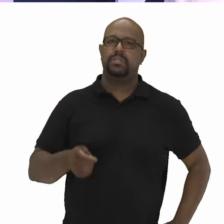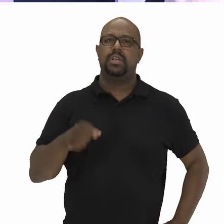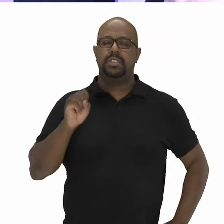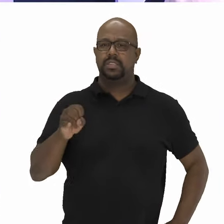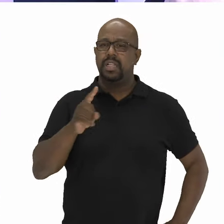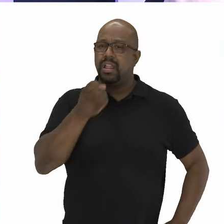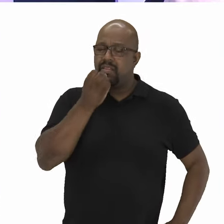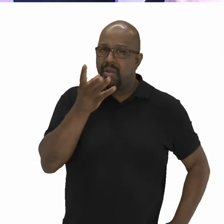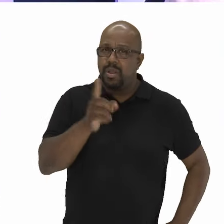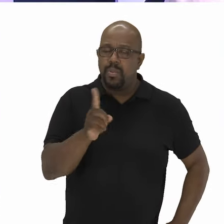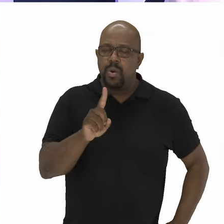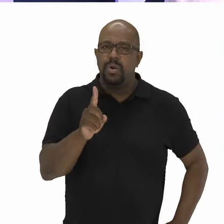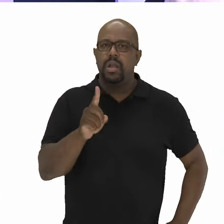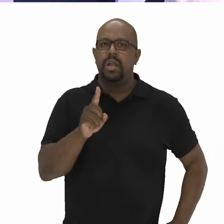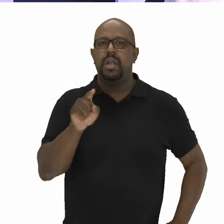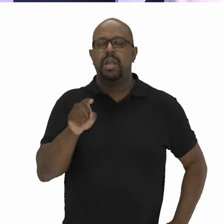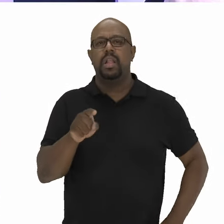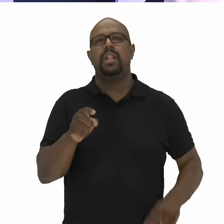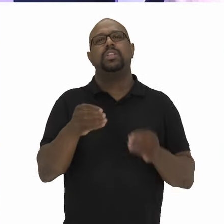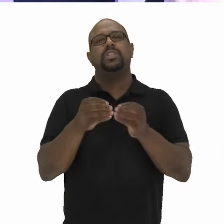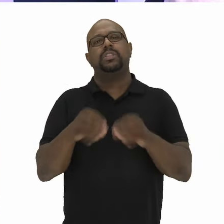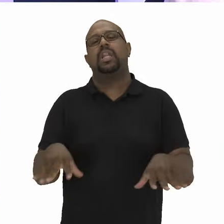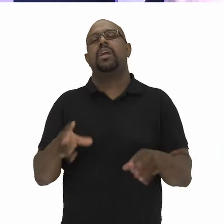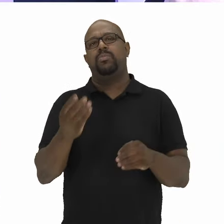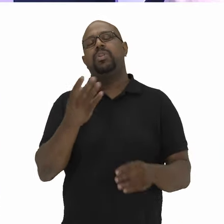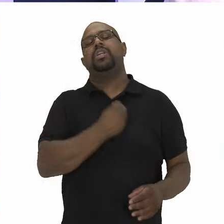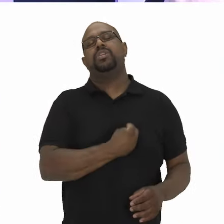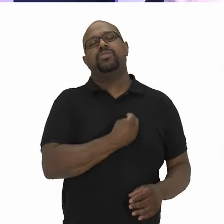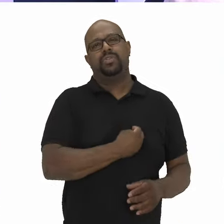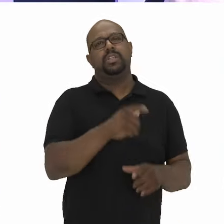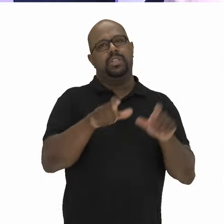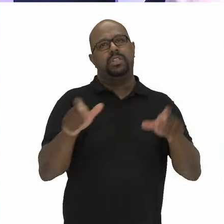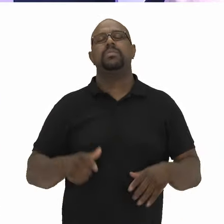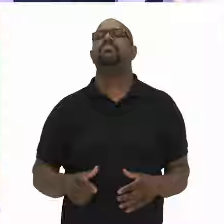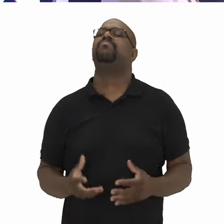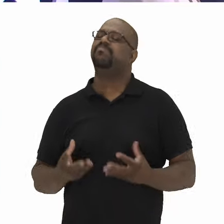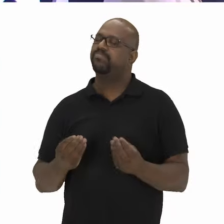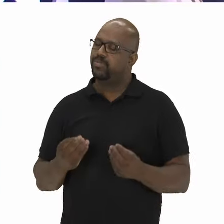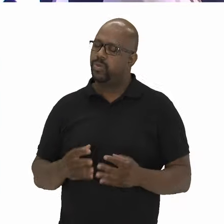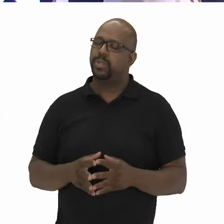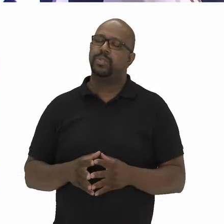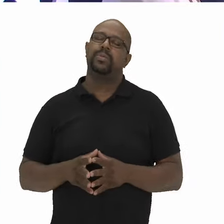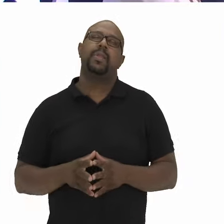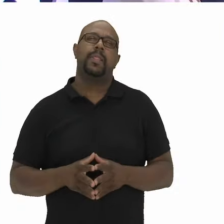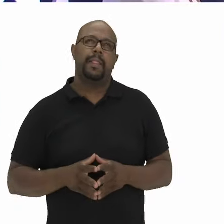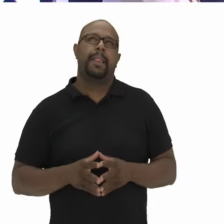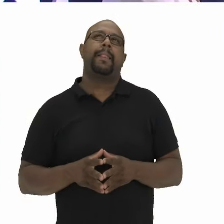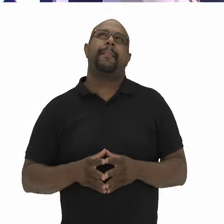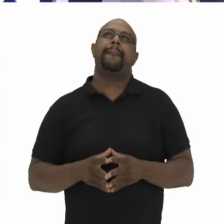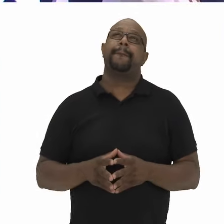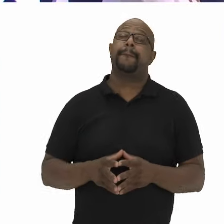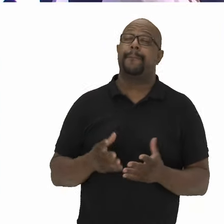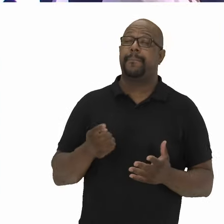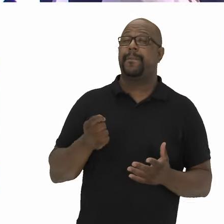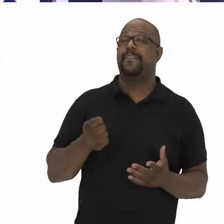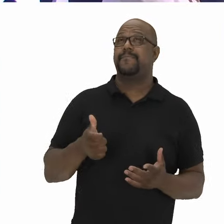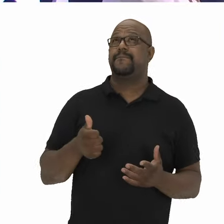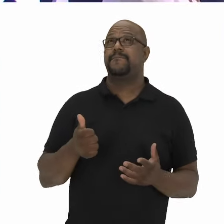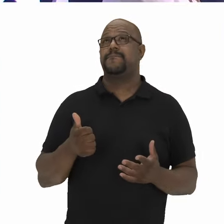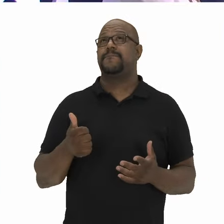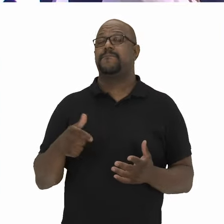decisiva e quando ela não é boa ela estraga muitas vidas muito é é um